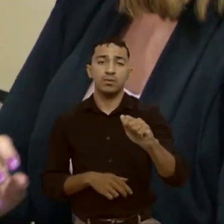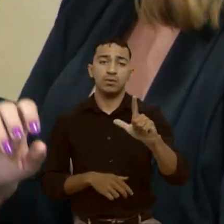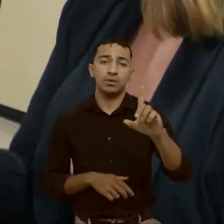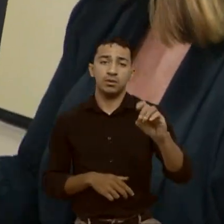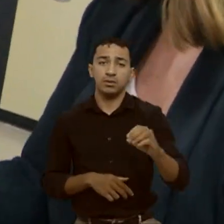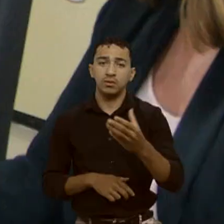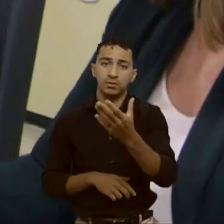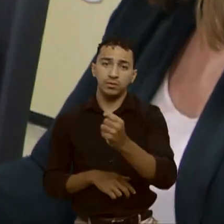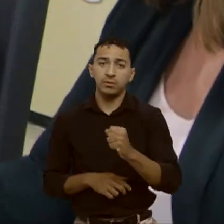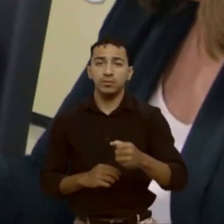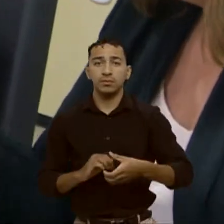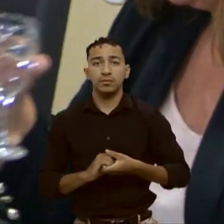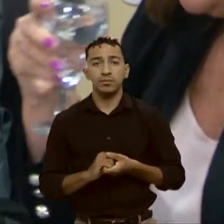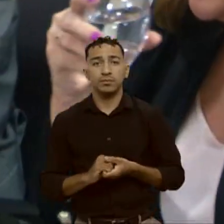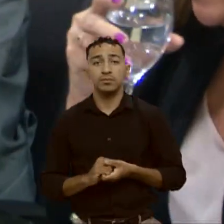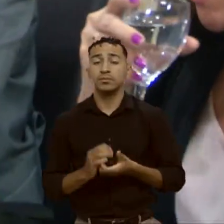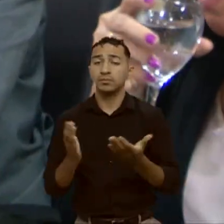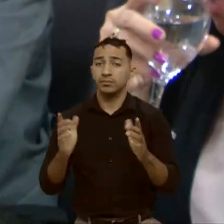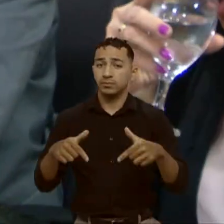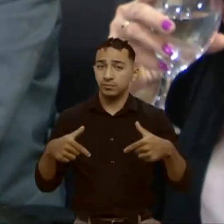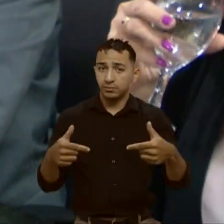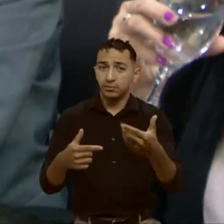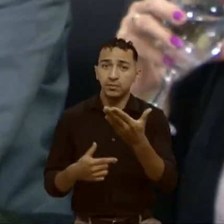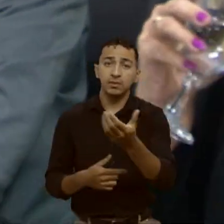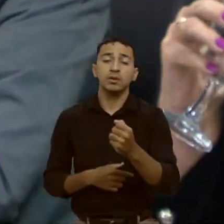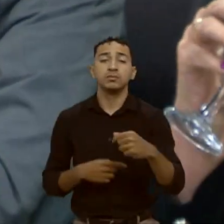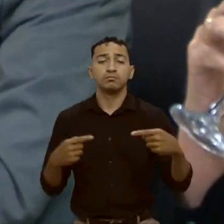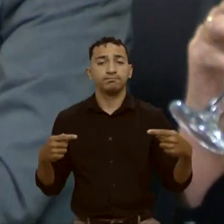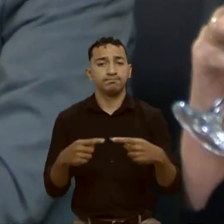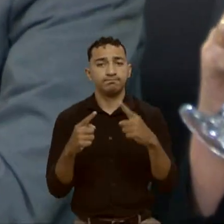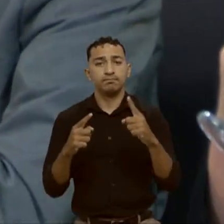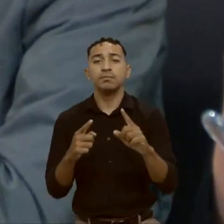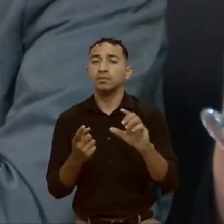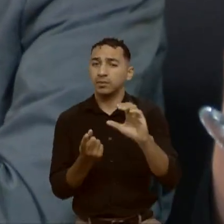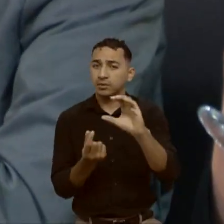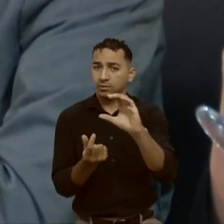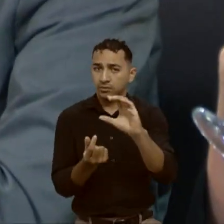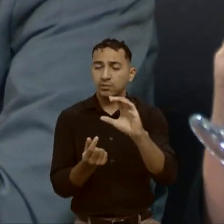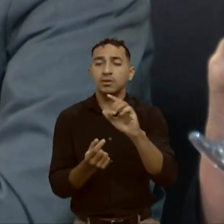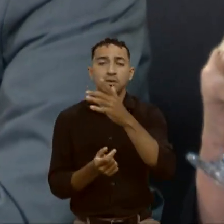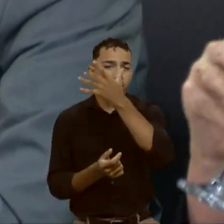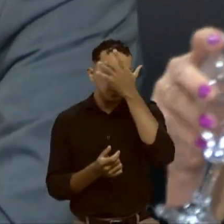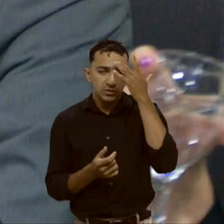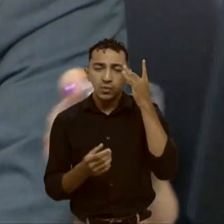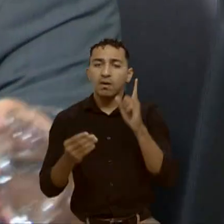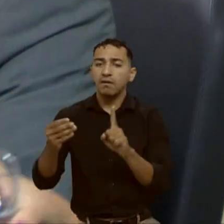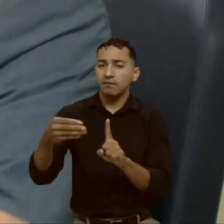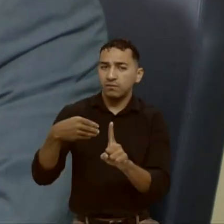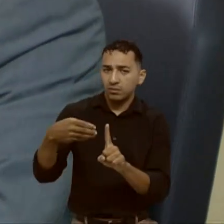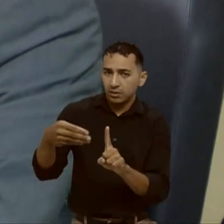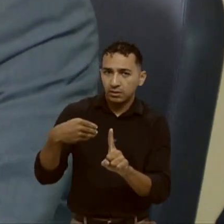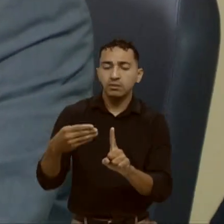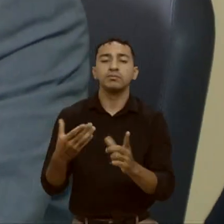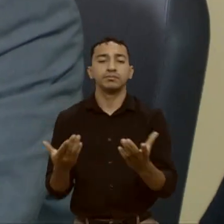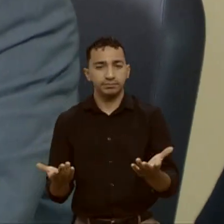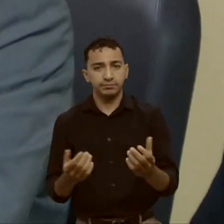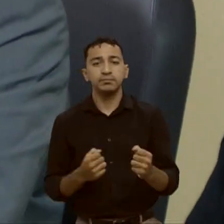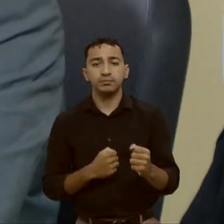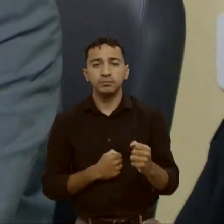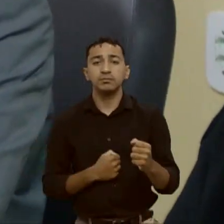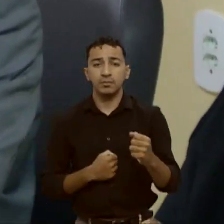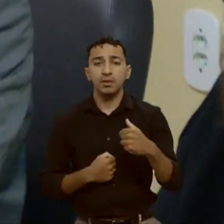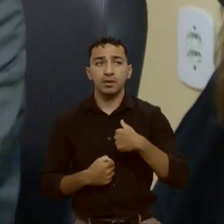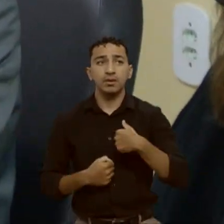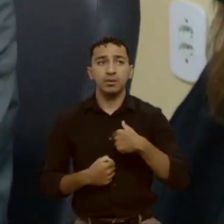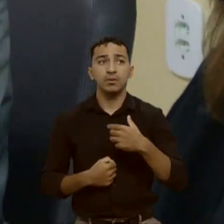encampa iniciativas que vêm ao encontro do consumidor, pessoa mais vulnerável. Me sinto aqui